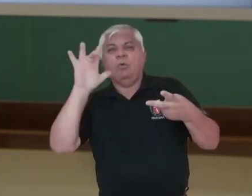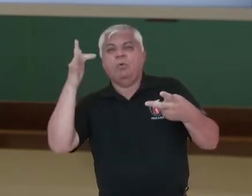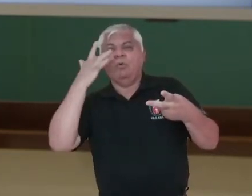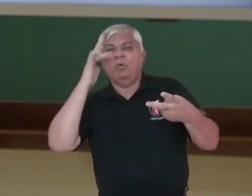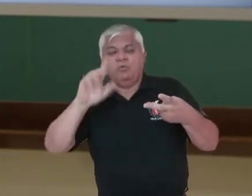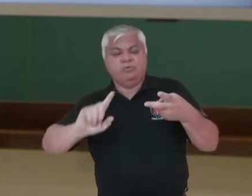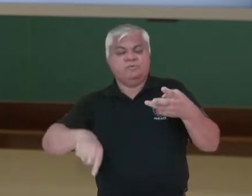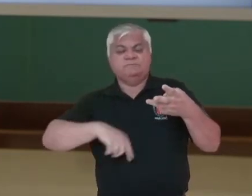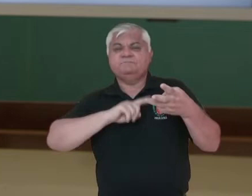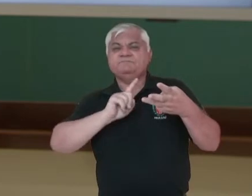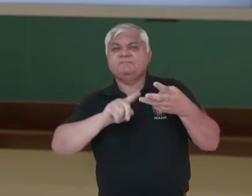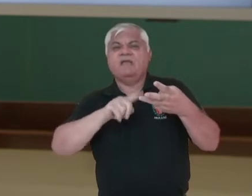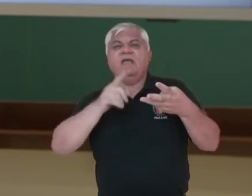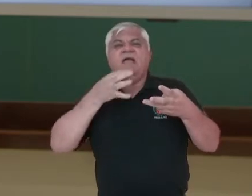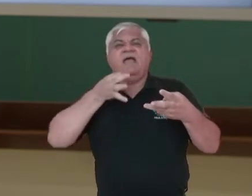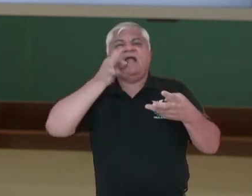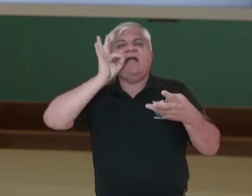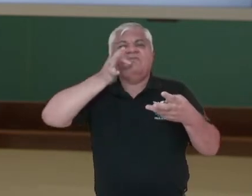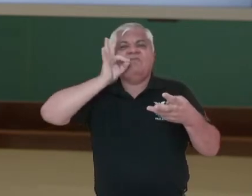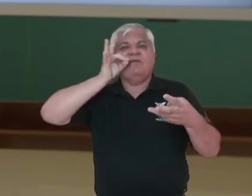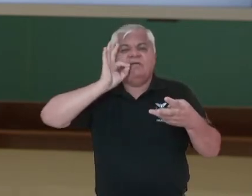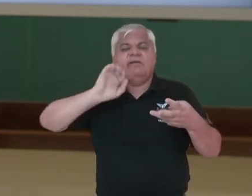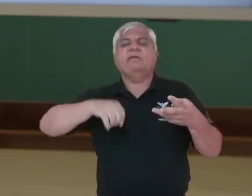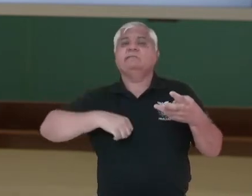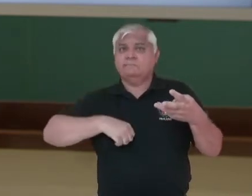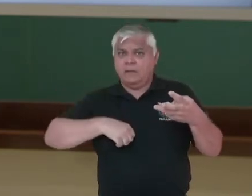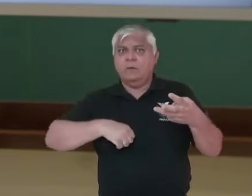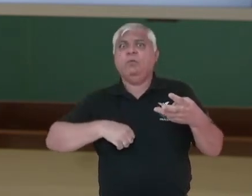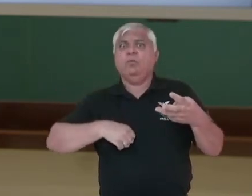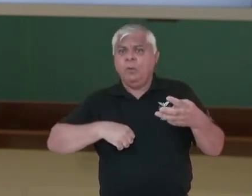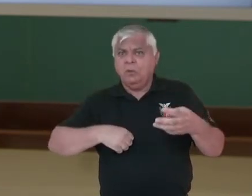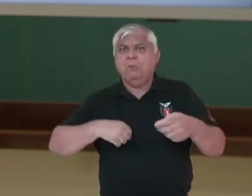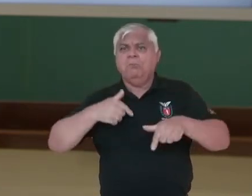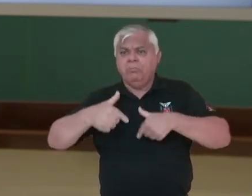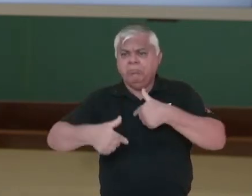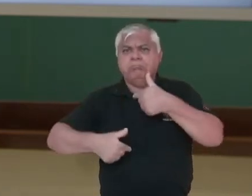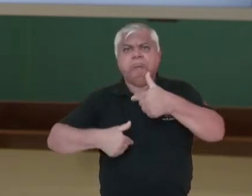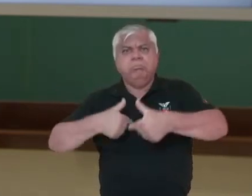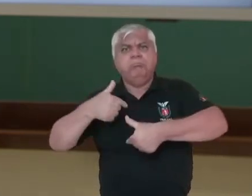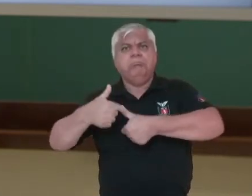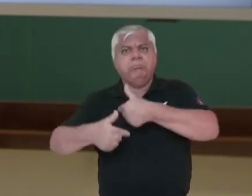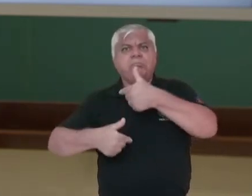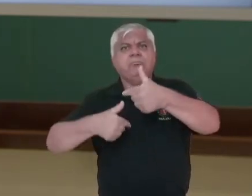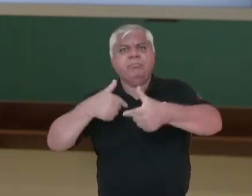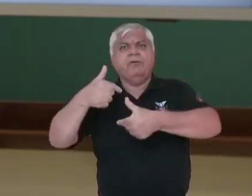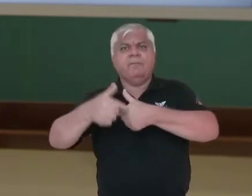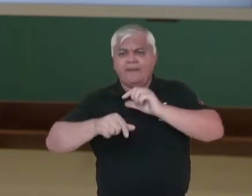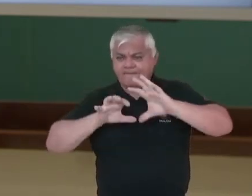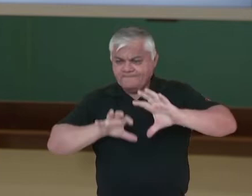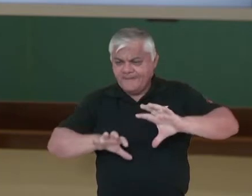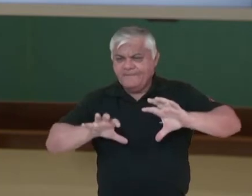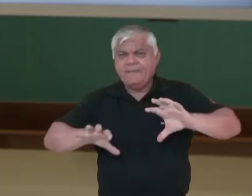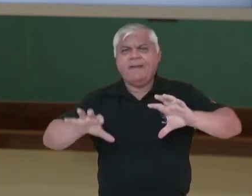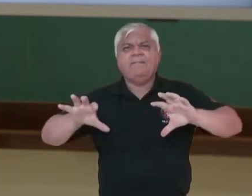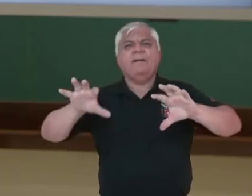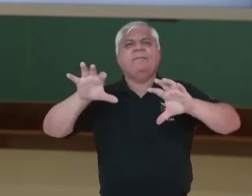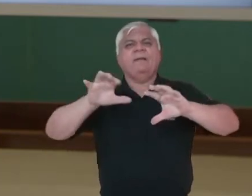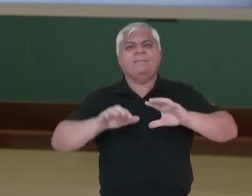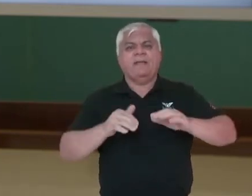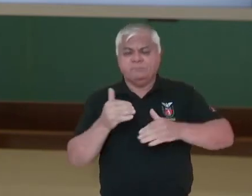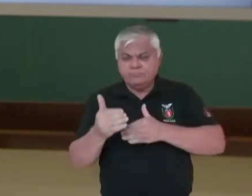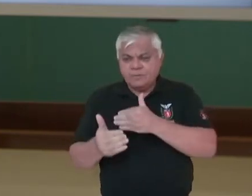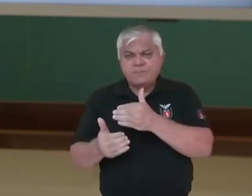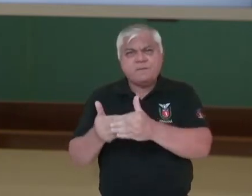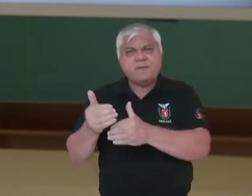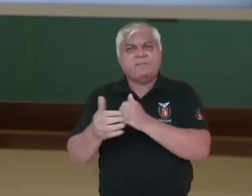o cultivo do café. Então, no Brasil, na formação do Brasil, a gente teve essa divisão em ciclos econômicos, que tinham